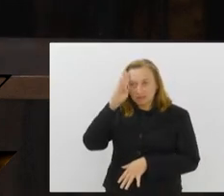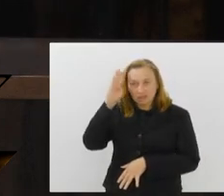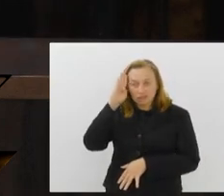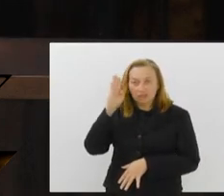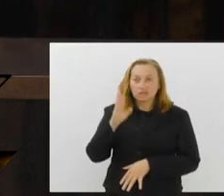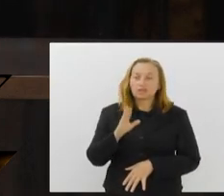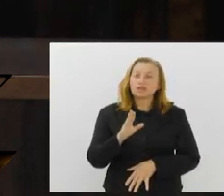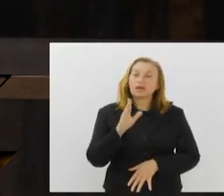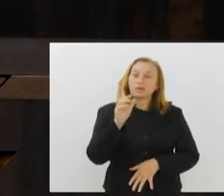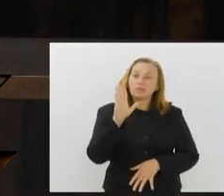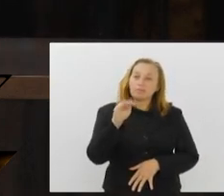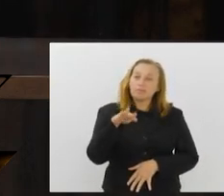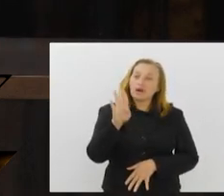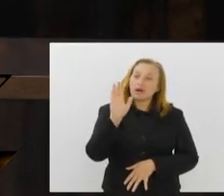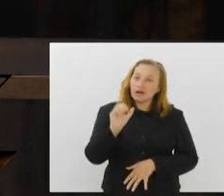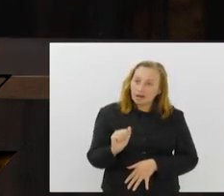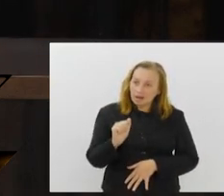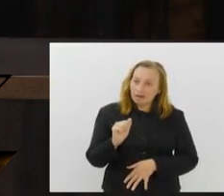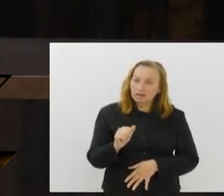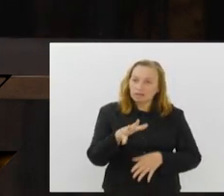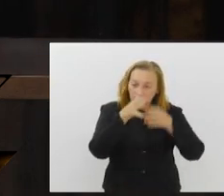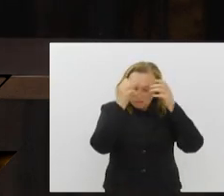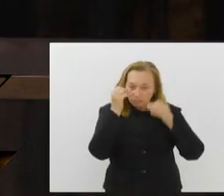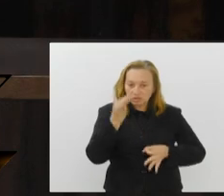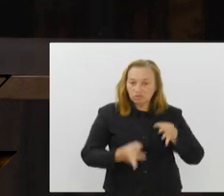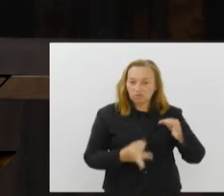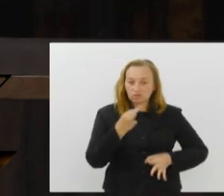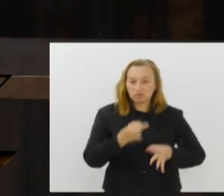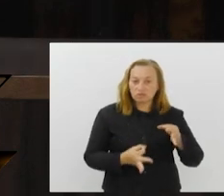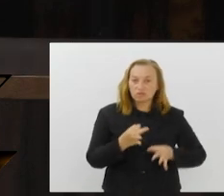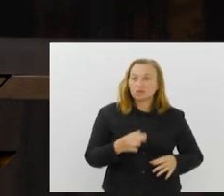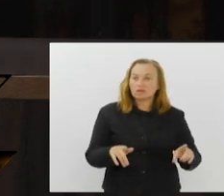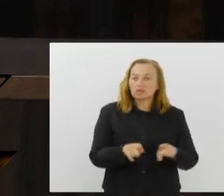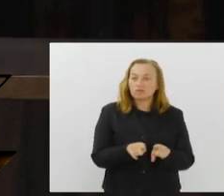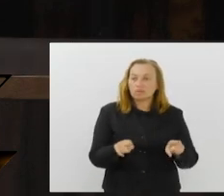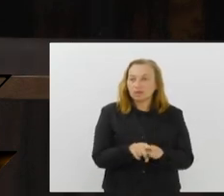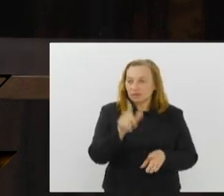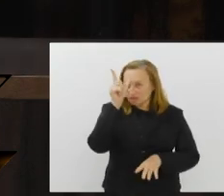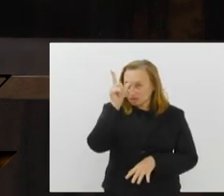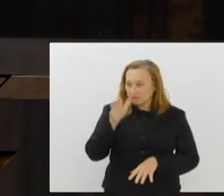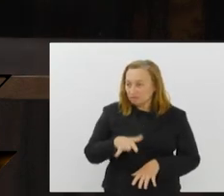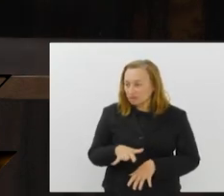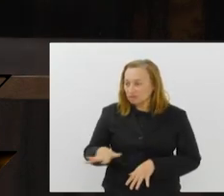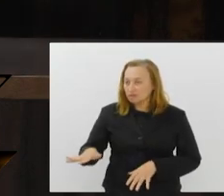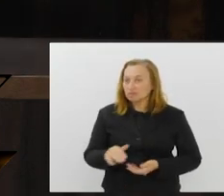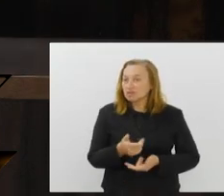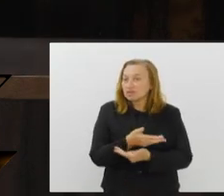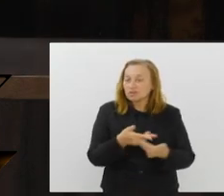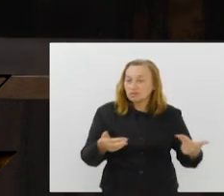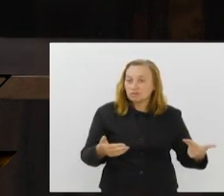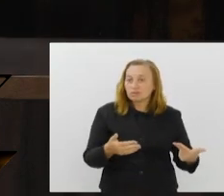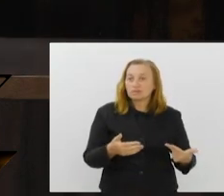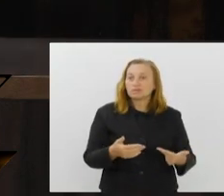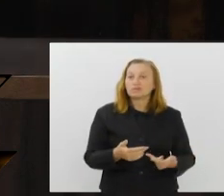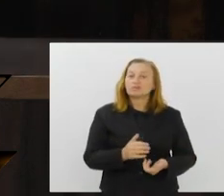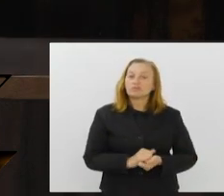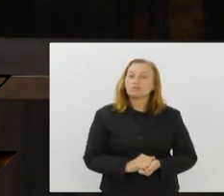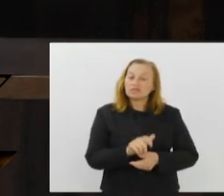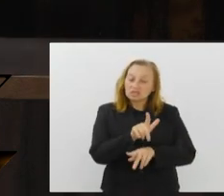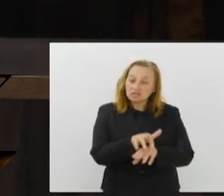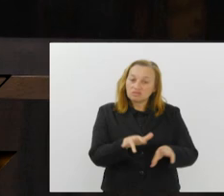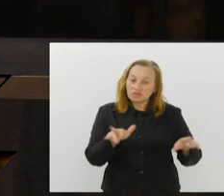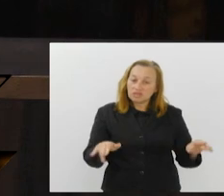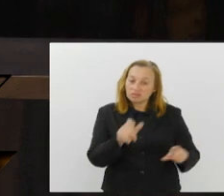banca tá no no no tribunal mas também tá no Complexo do Alemão então essas coisas que eu acho que diferem as